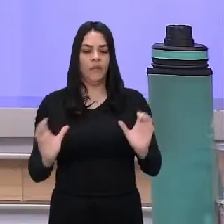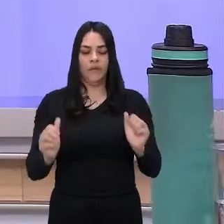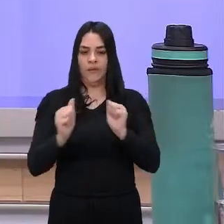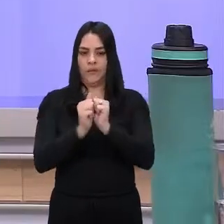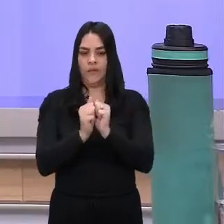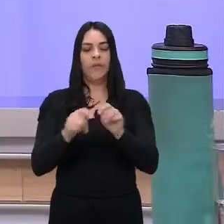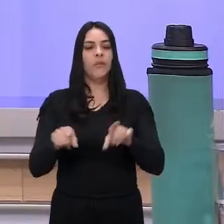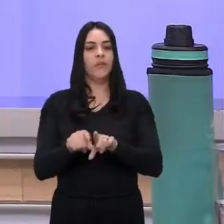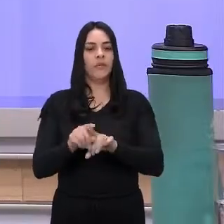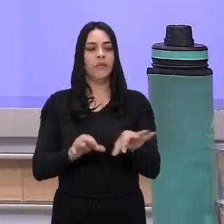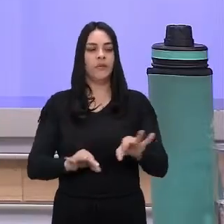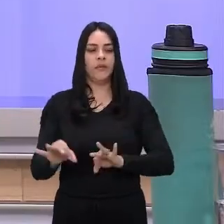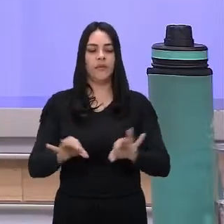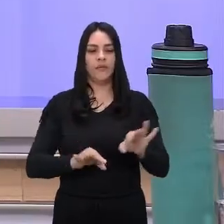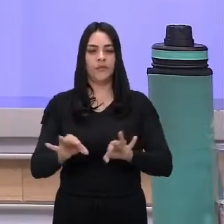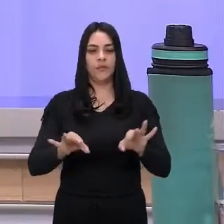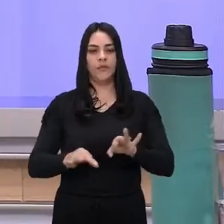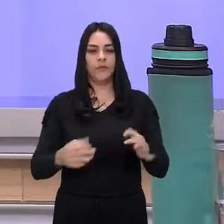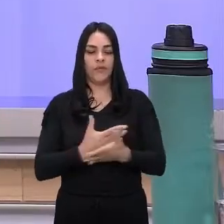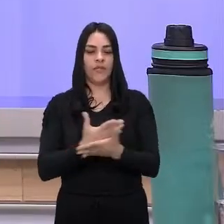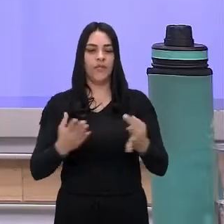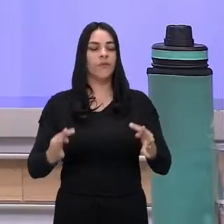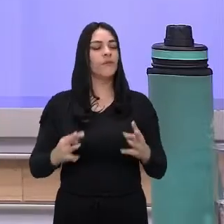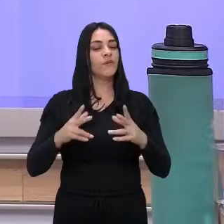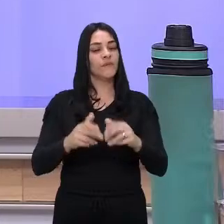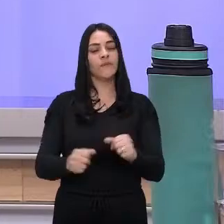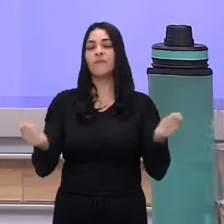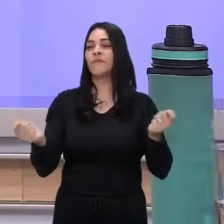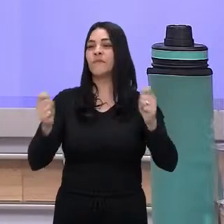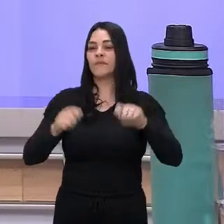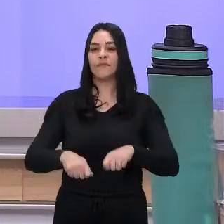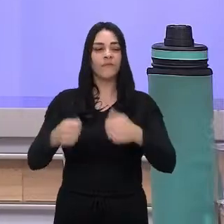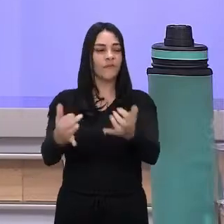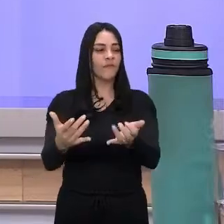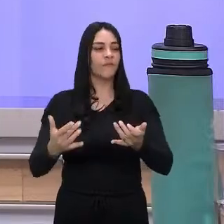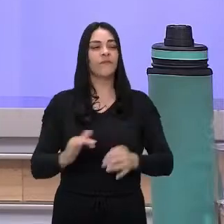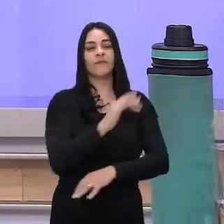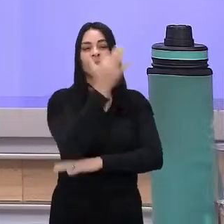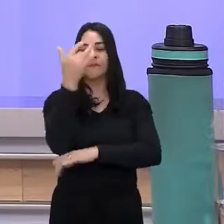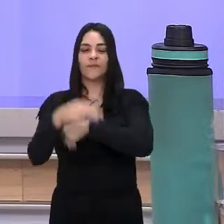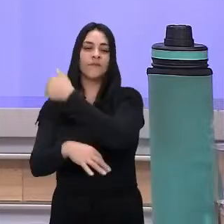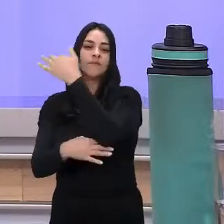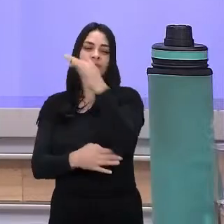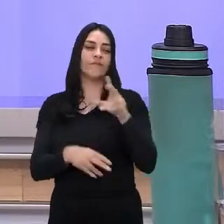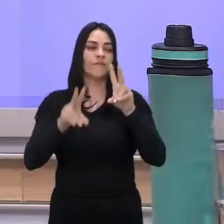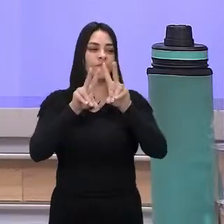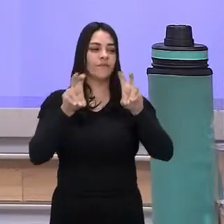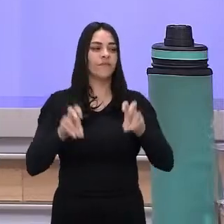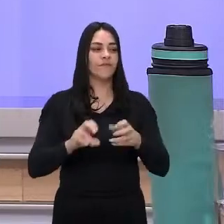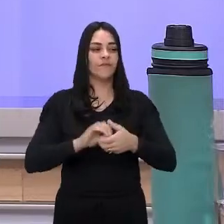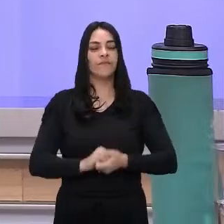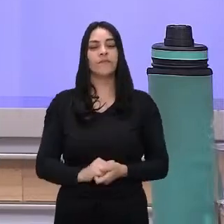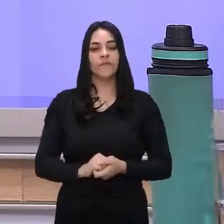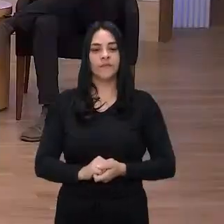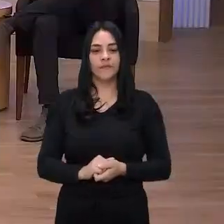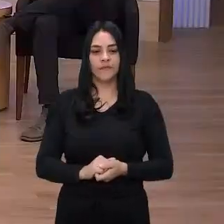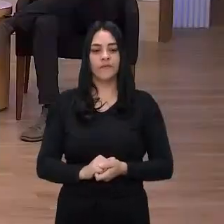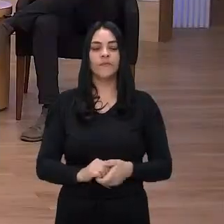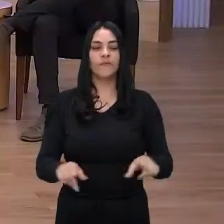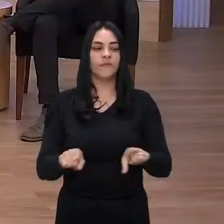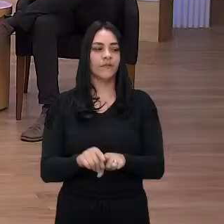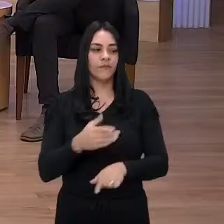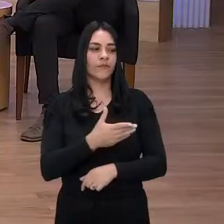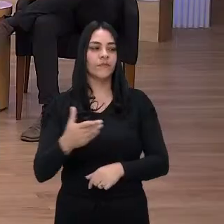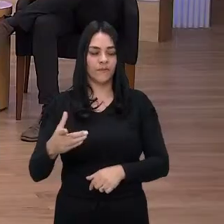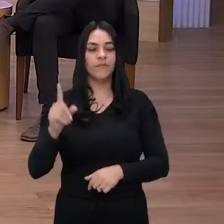conjunto. A horta ela tem tantas possibilidades de trabalho e tantas abordagens de temáticas diferentes, né, que podem